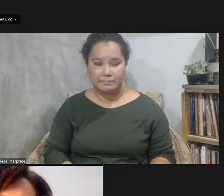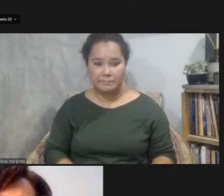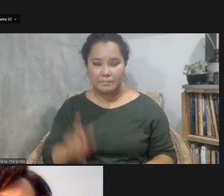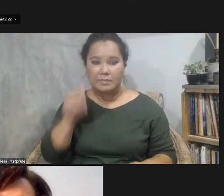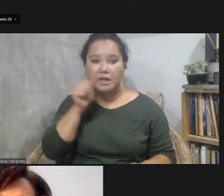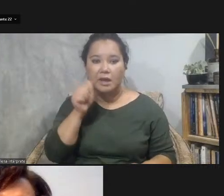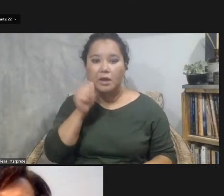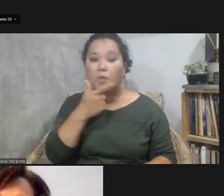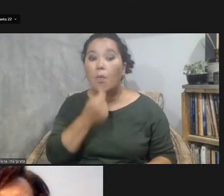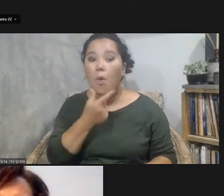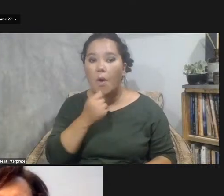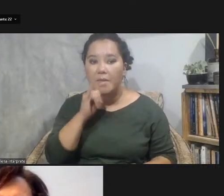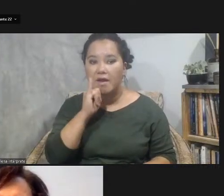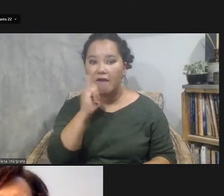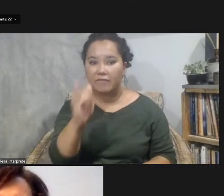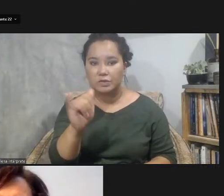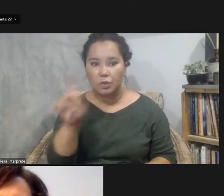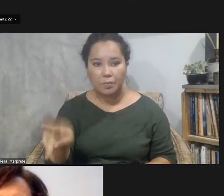favor?